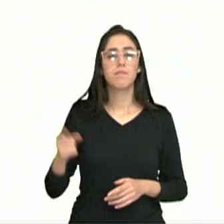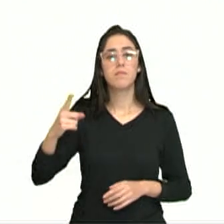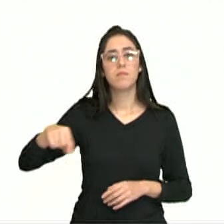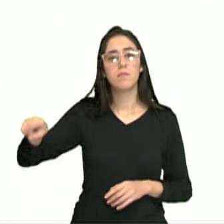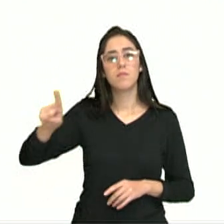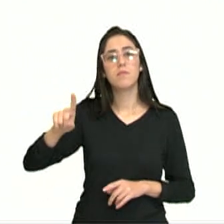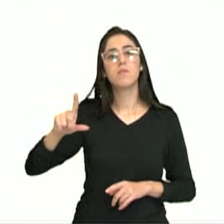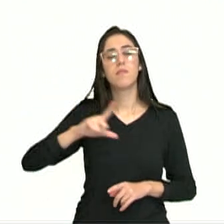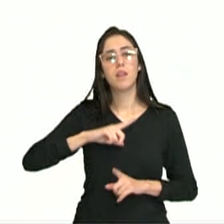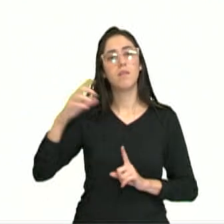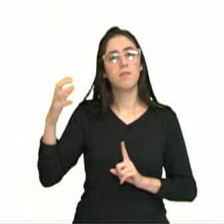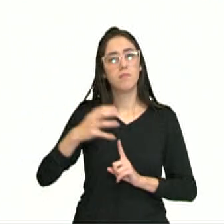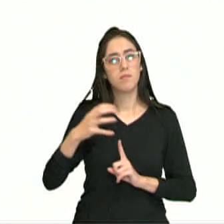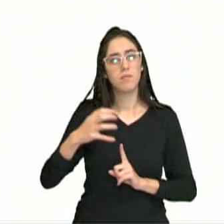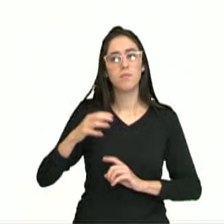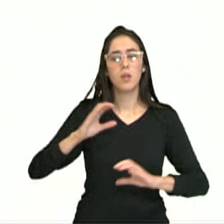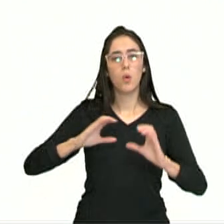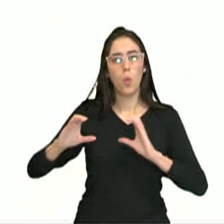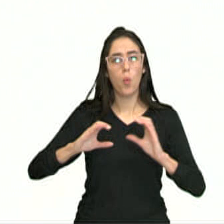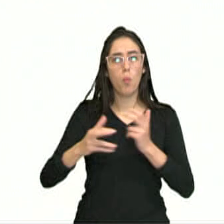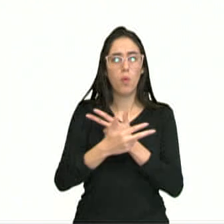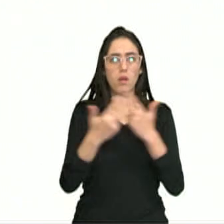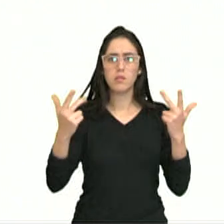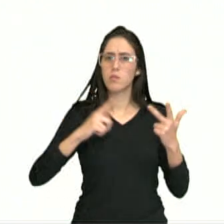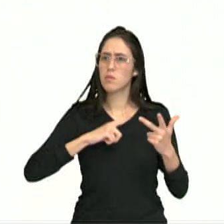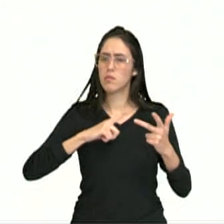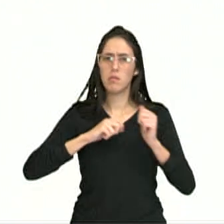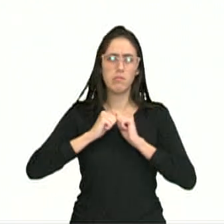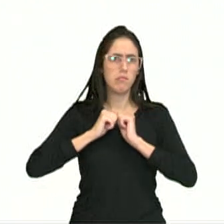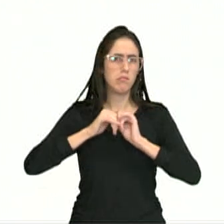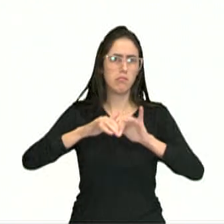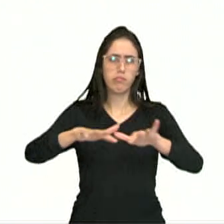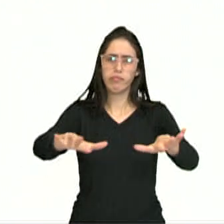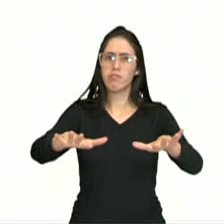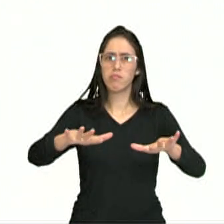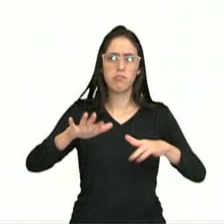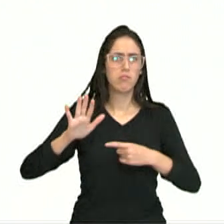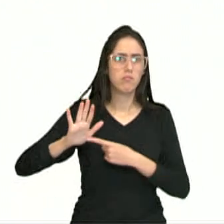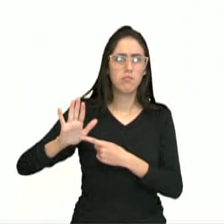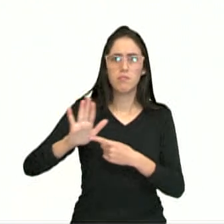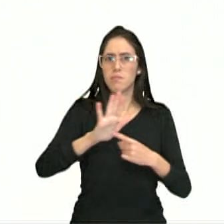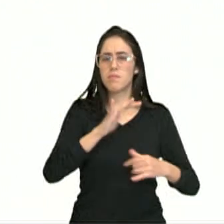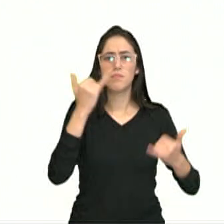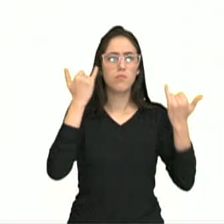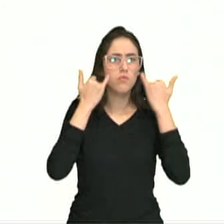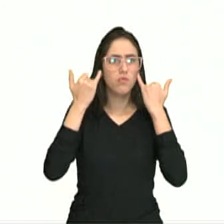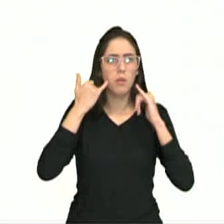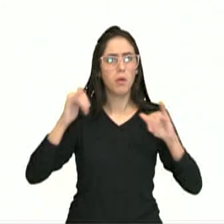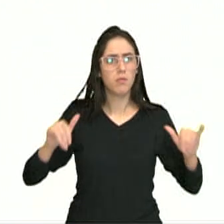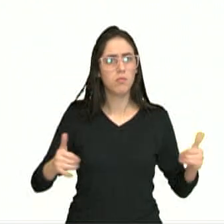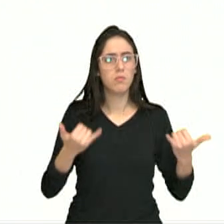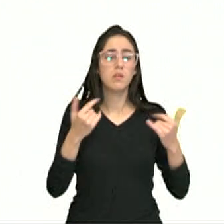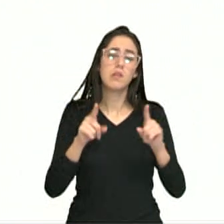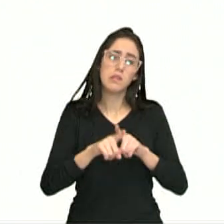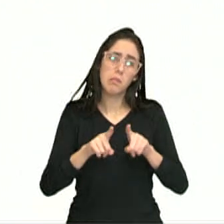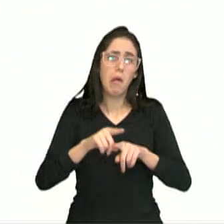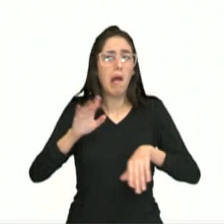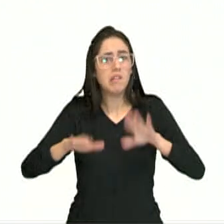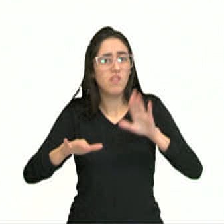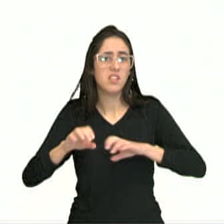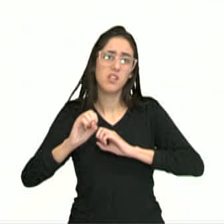dos meios de comunicação que alcançam milhões de pessoas com a proposta de informar, entreter e, eventualmente, educar.